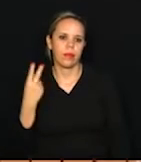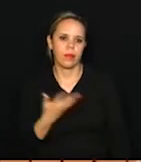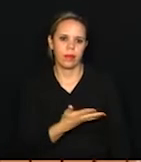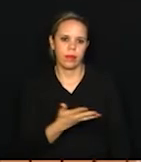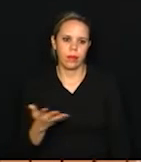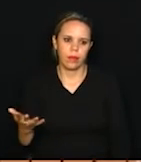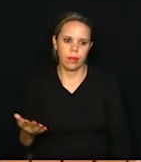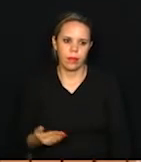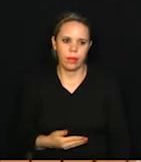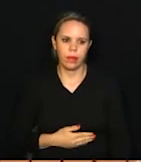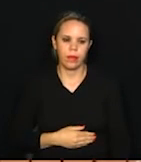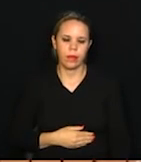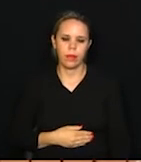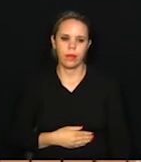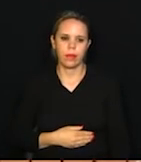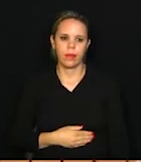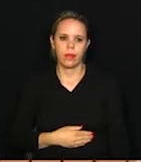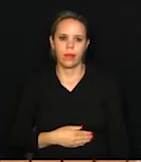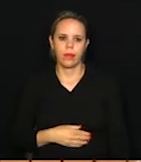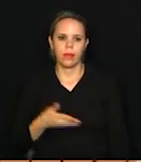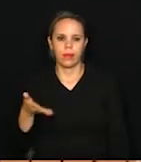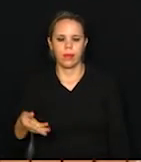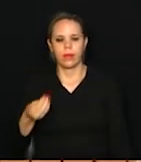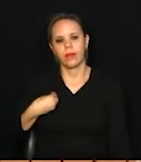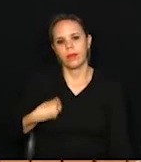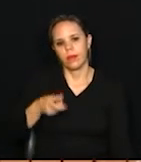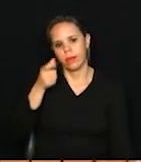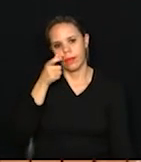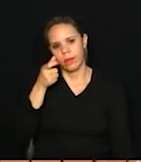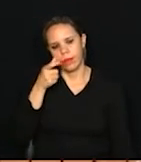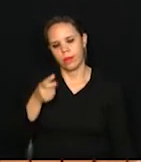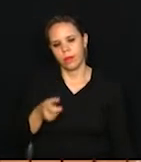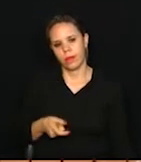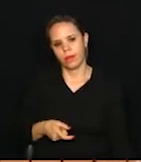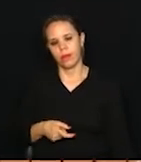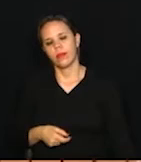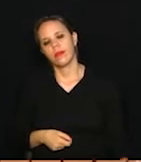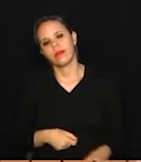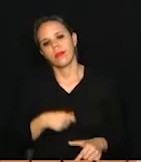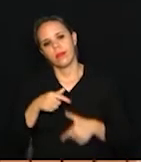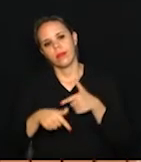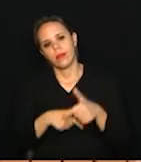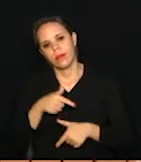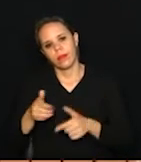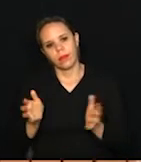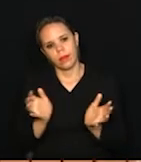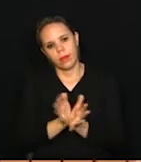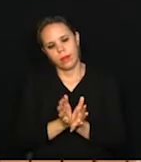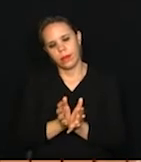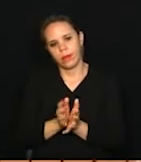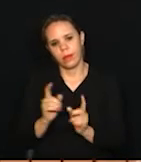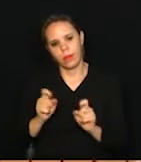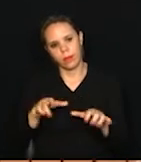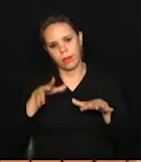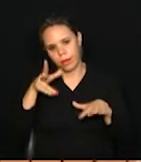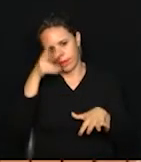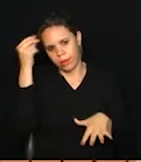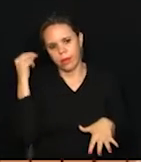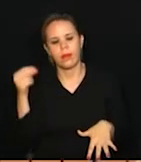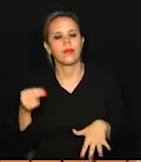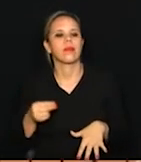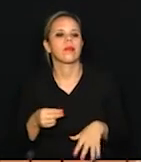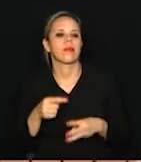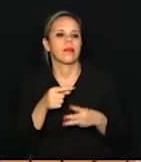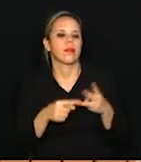Paulo Búfalo, o vereador Cecílio Santos, que aqui acompanhou conosco os trabalhos dessa audiência pública. São